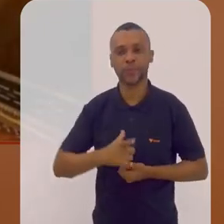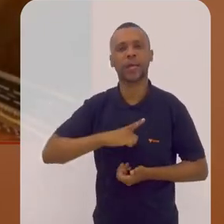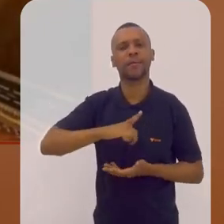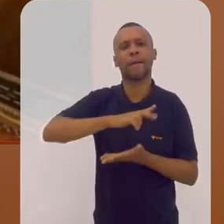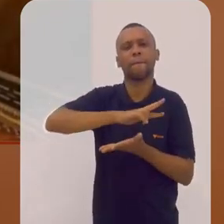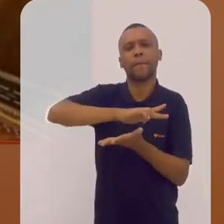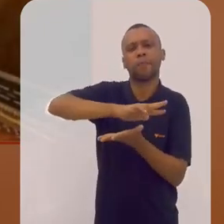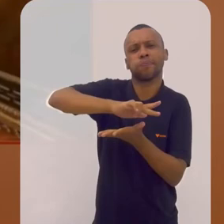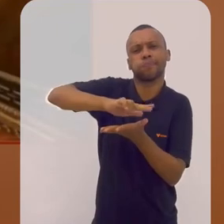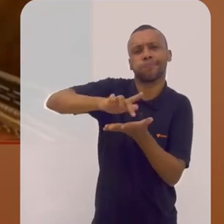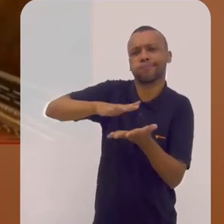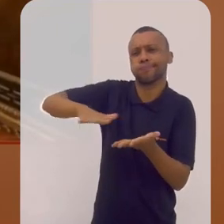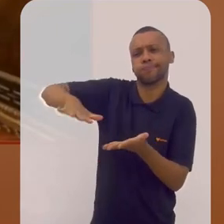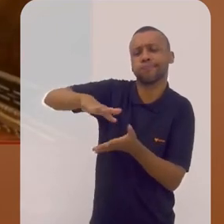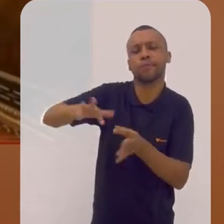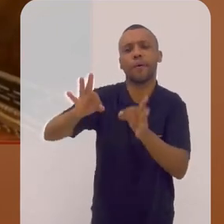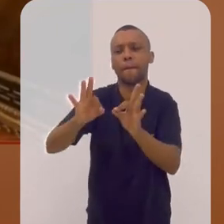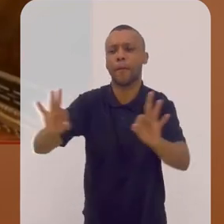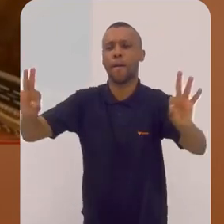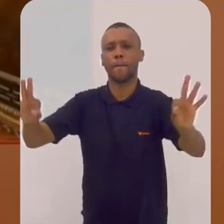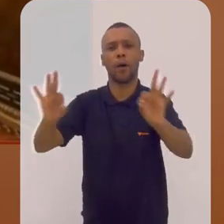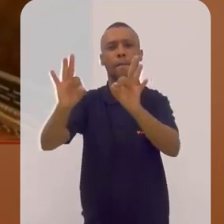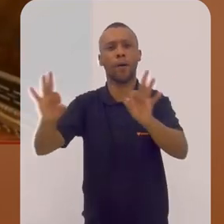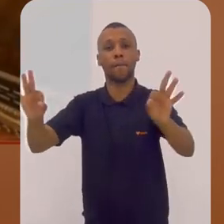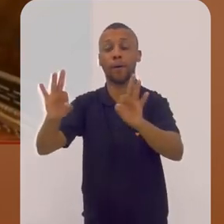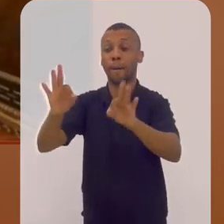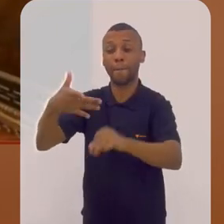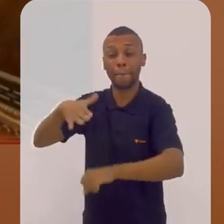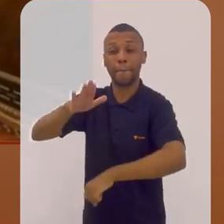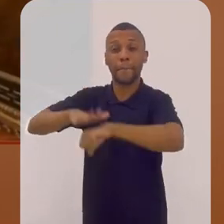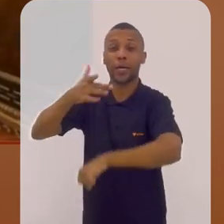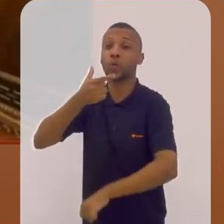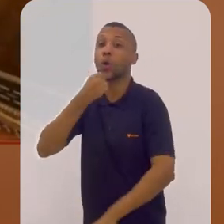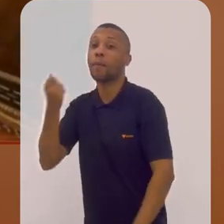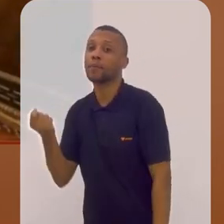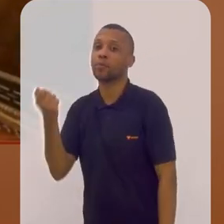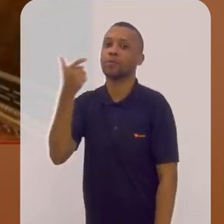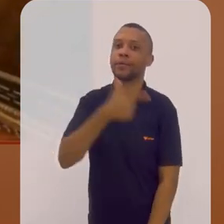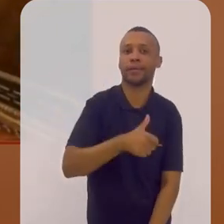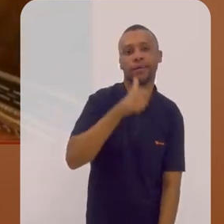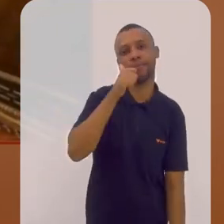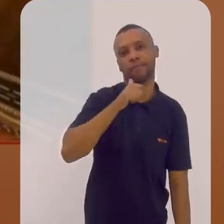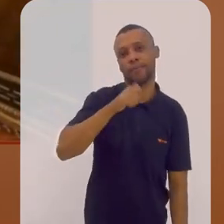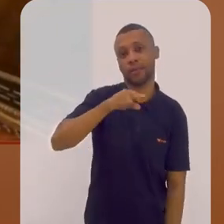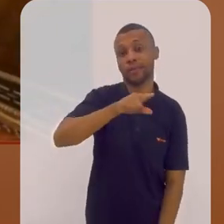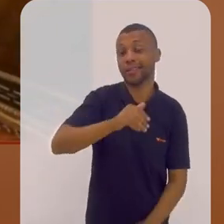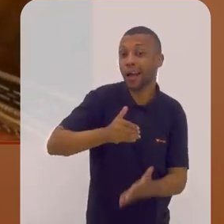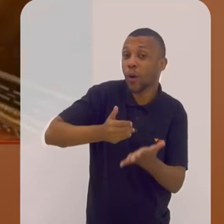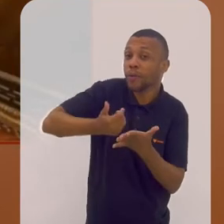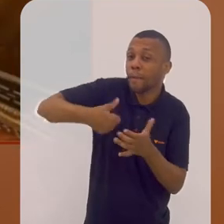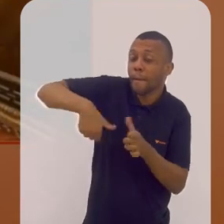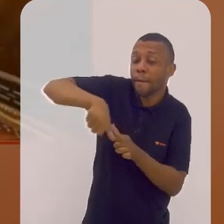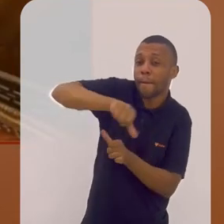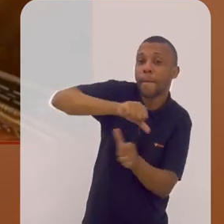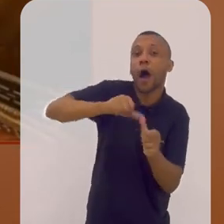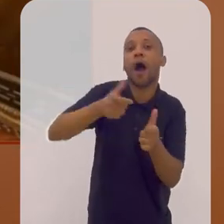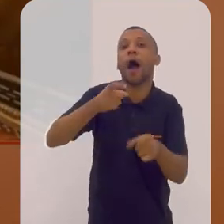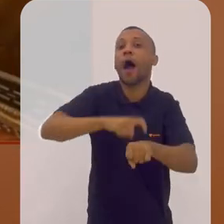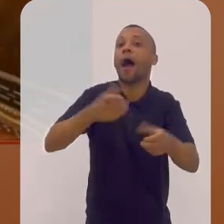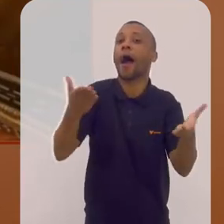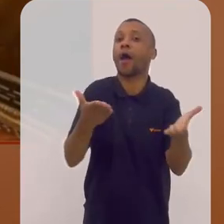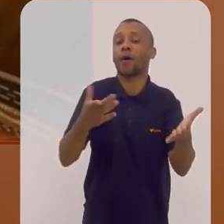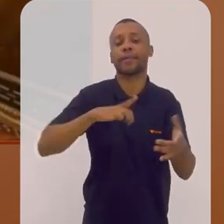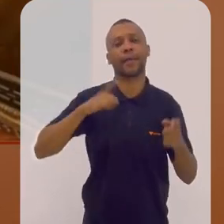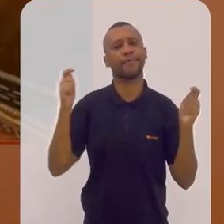um universo de maestros e de regentes que é muito mais masculino do que feminino. Isso está começando a mudar por